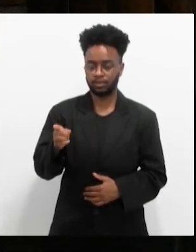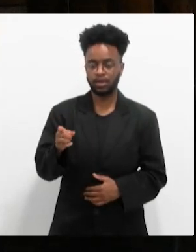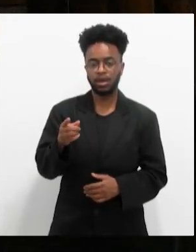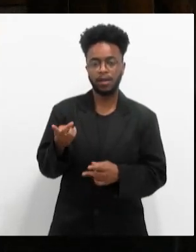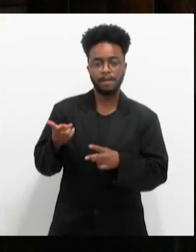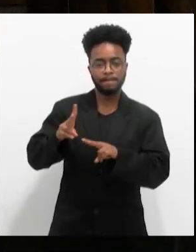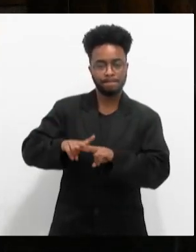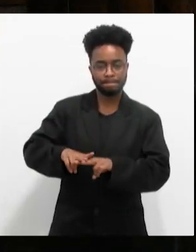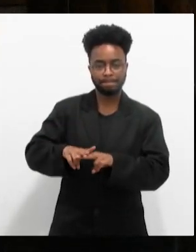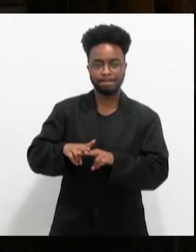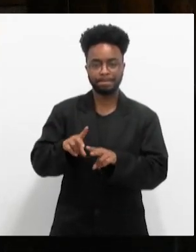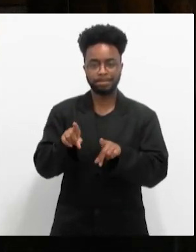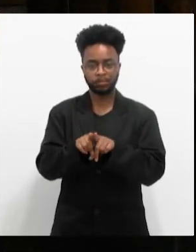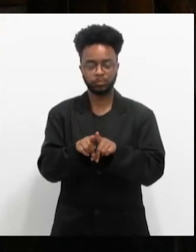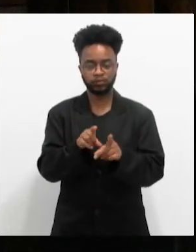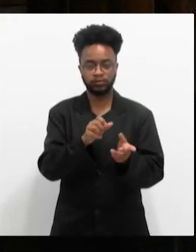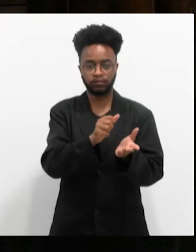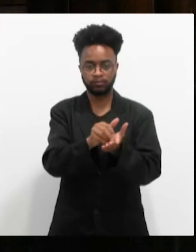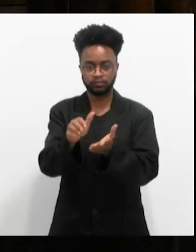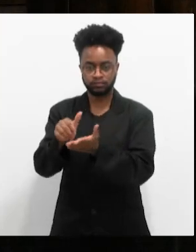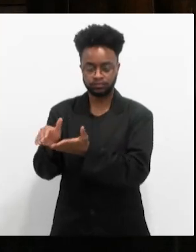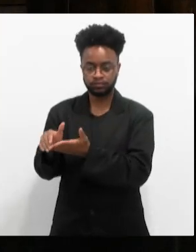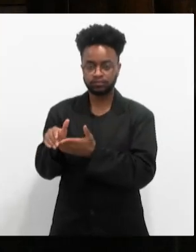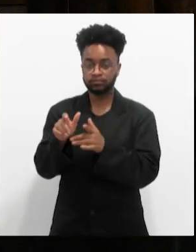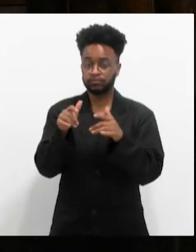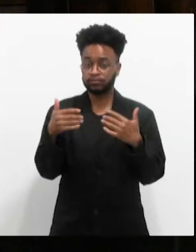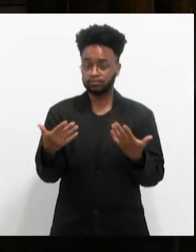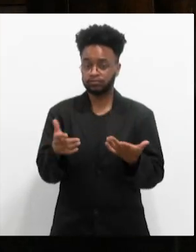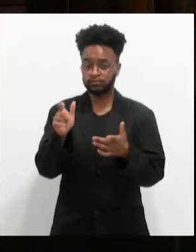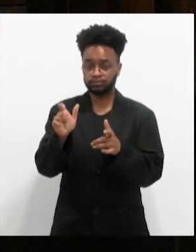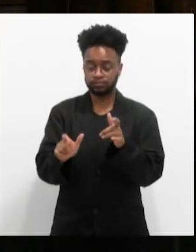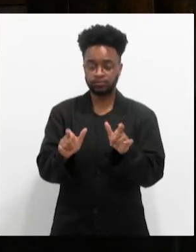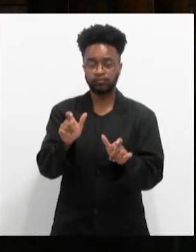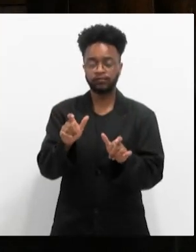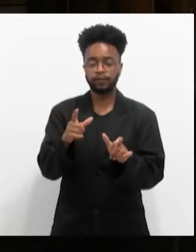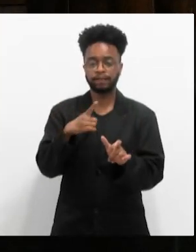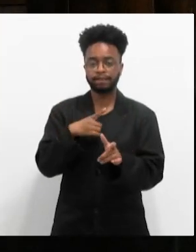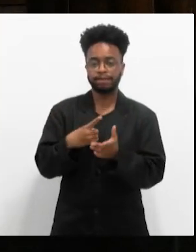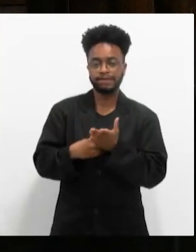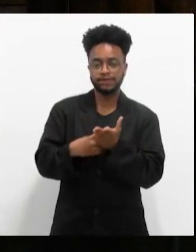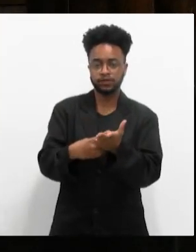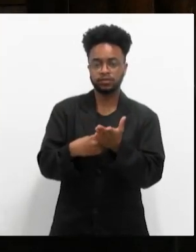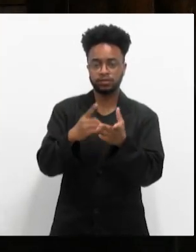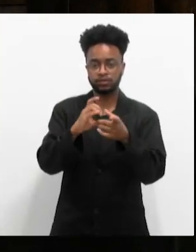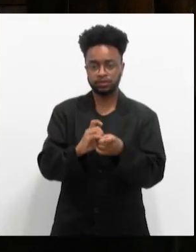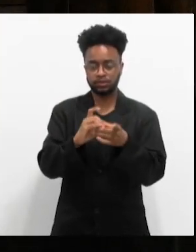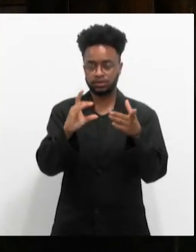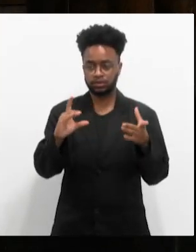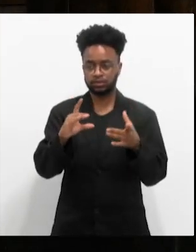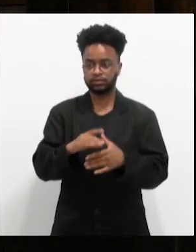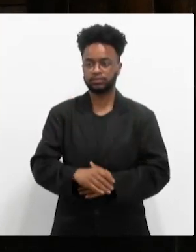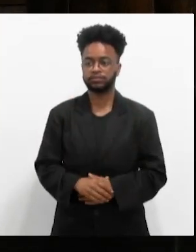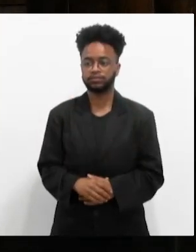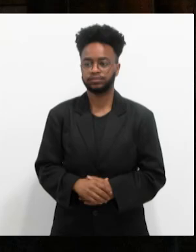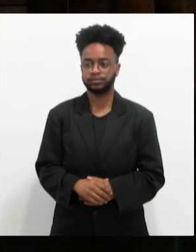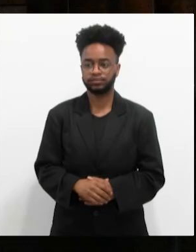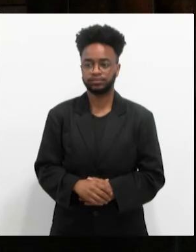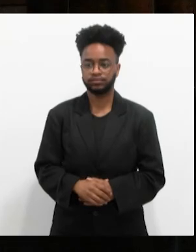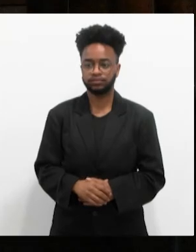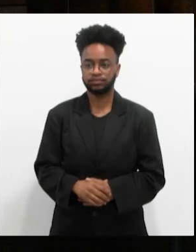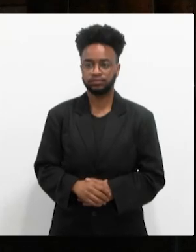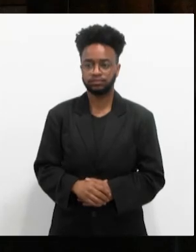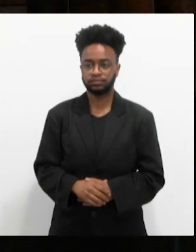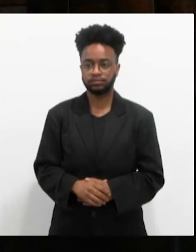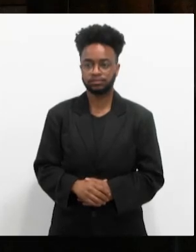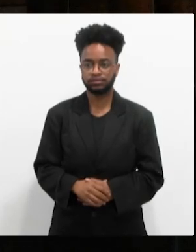e exilado. Então, um homem com compromisso com a democracia, até